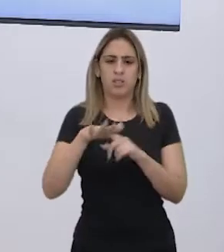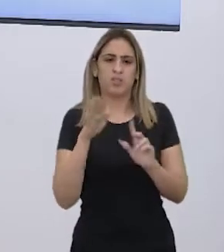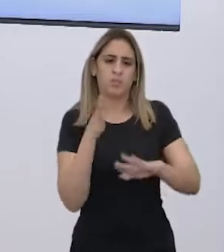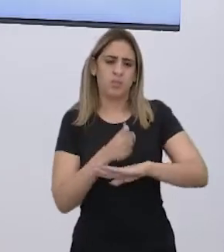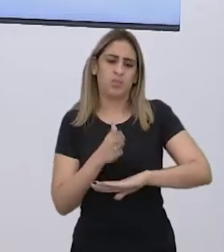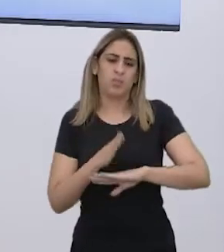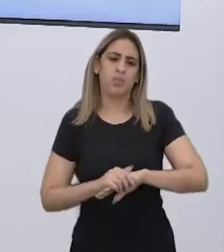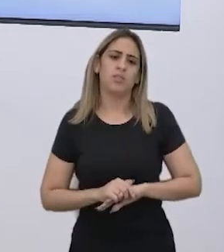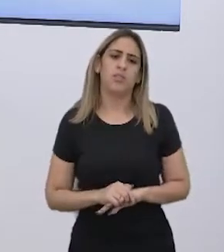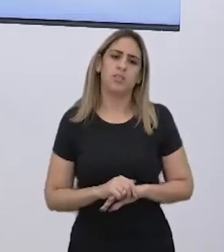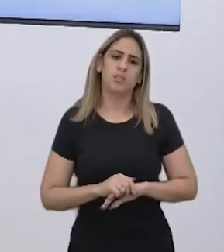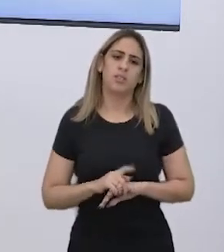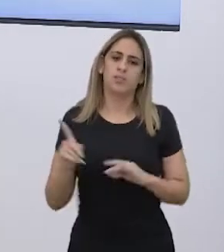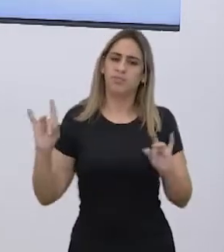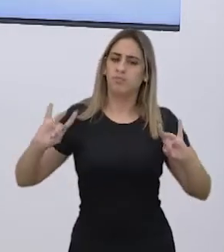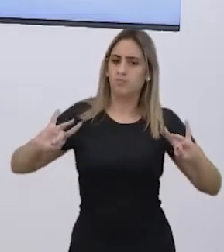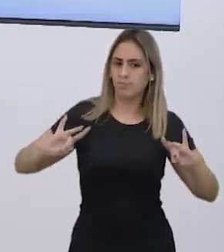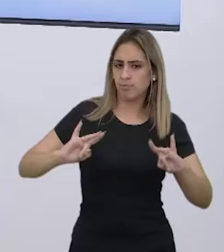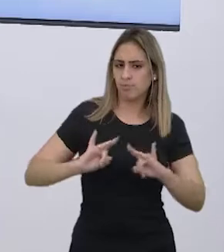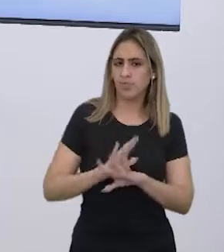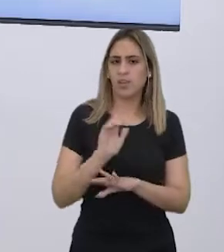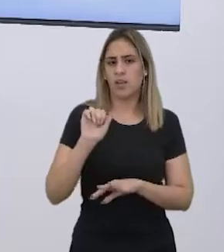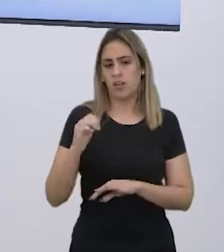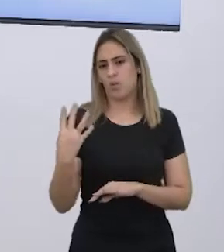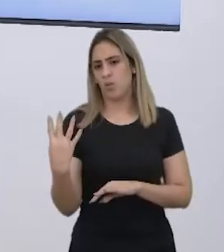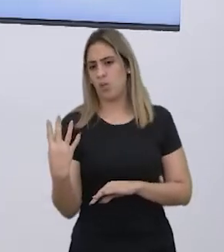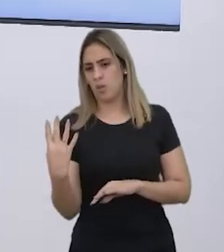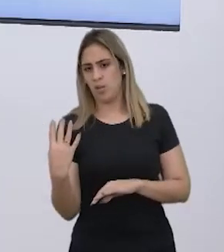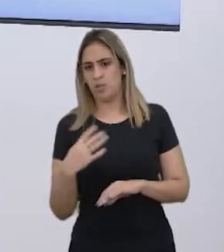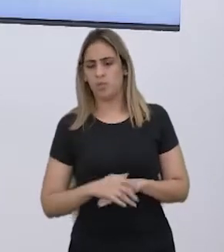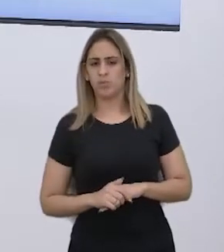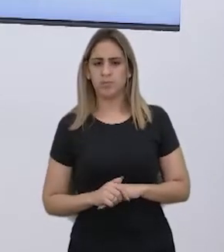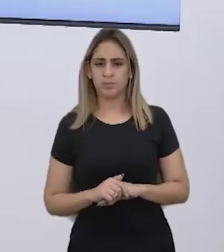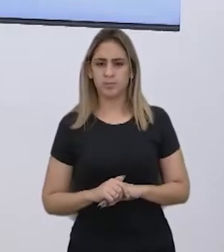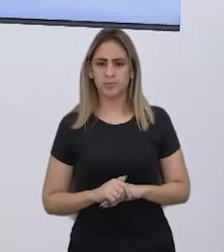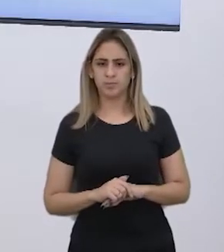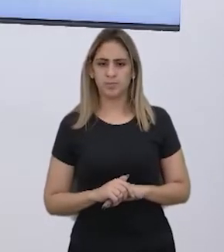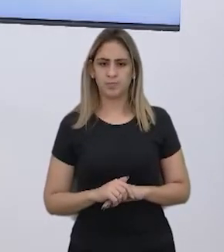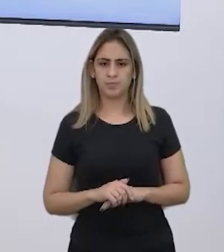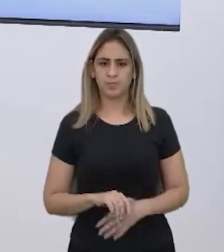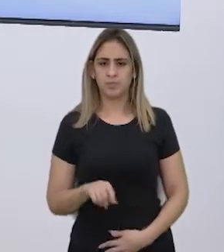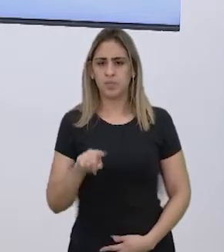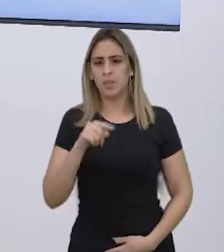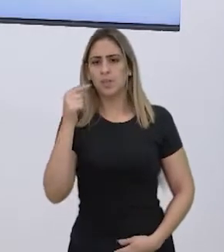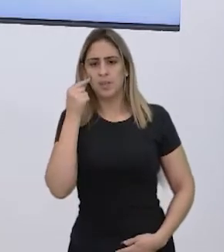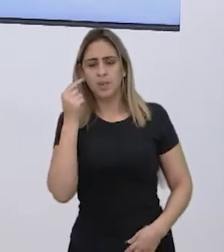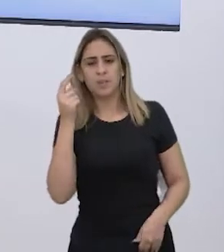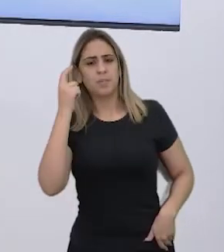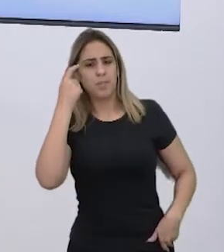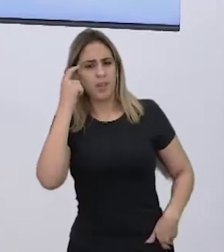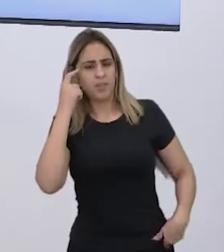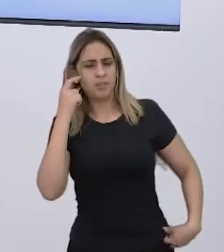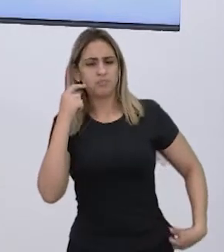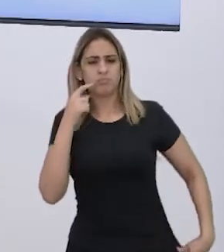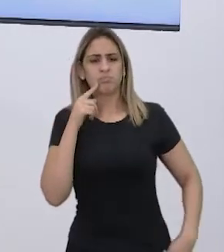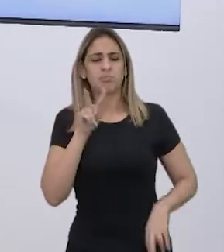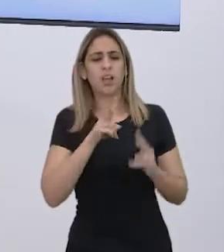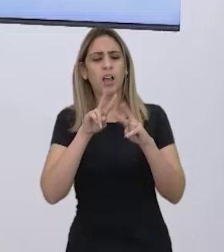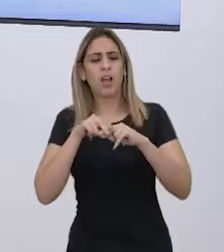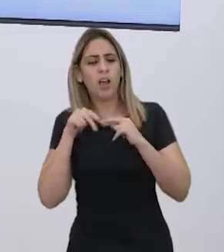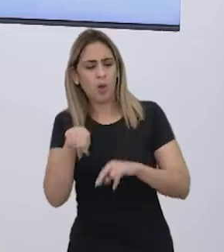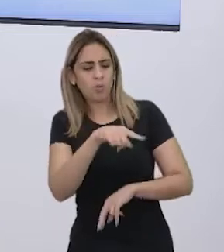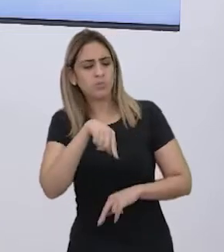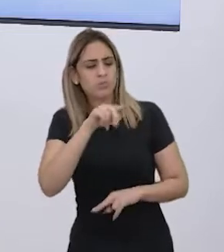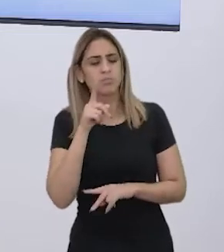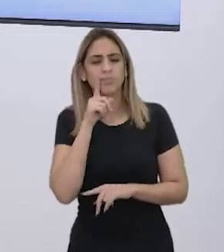contemporâneas. Esse foi o nosso fechamento na 4. Aqui, vocês viram com a Mafê a identificação das causas para a crise